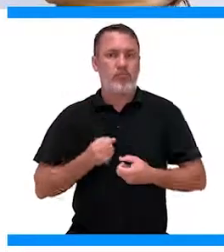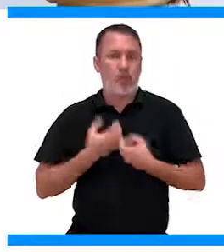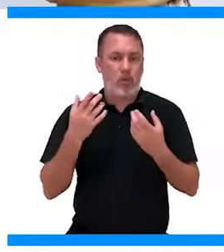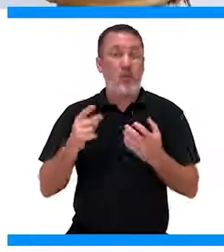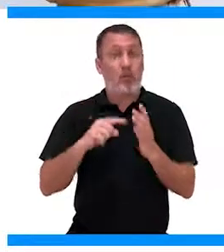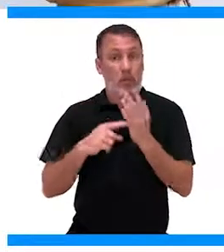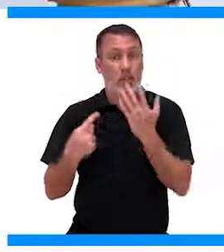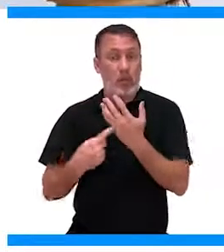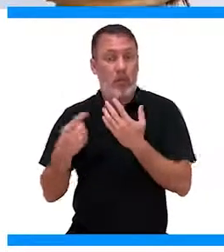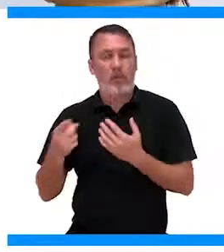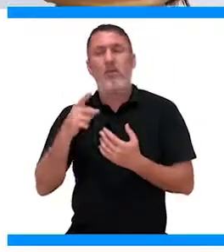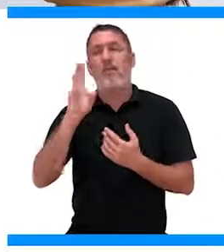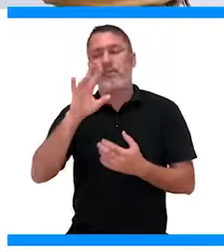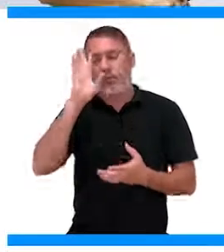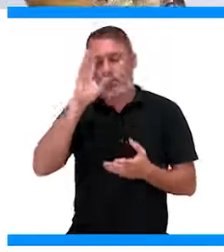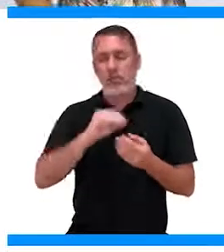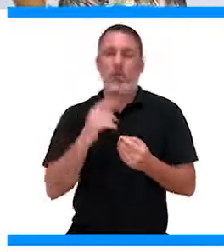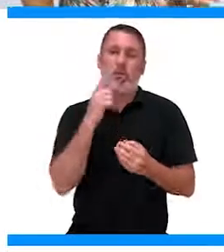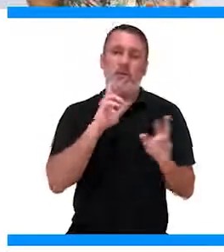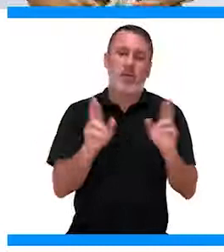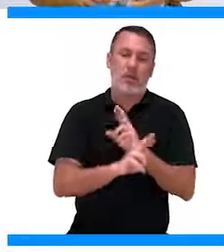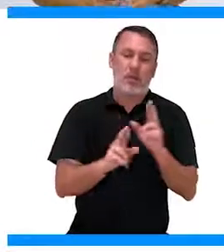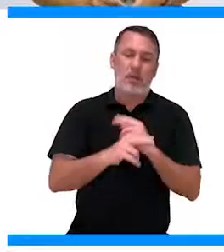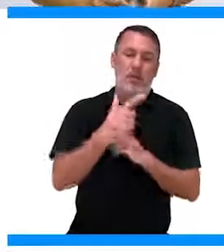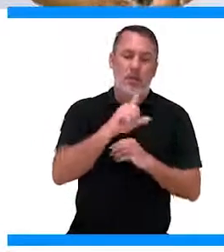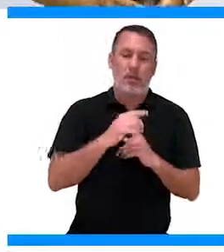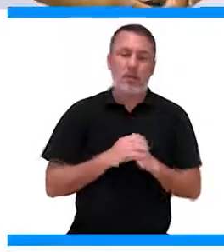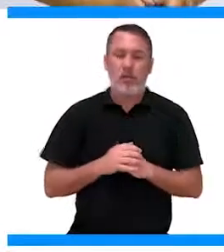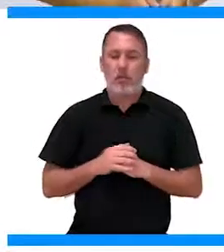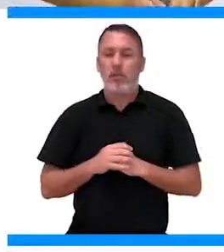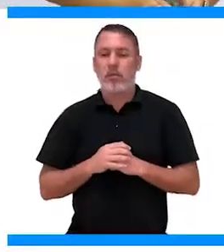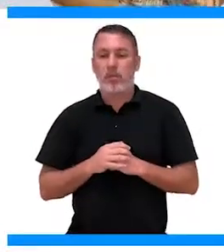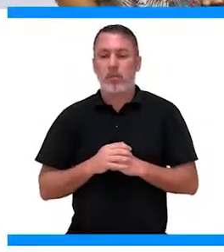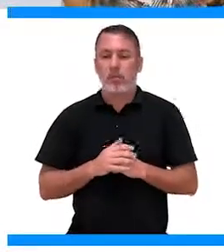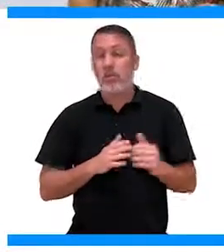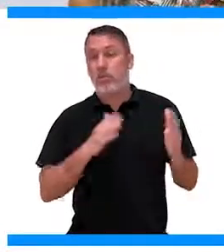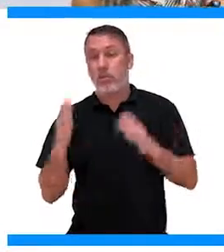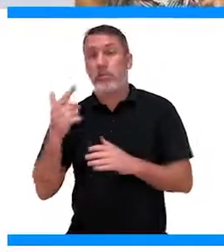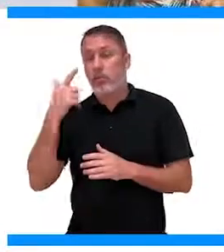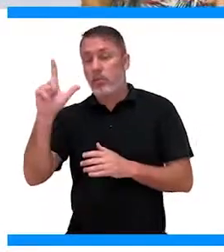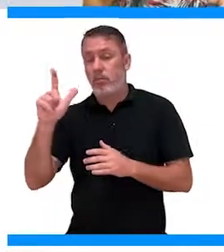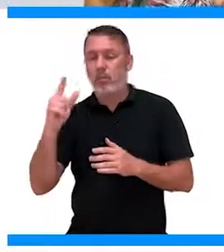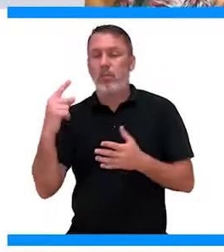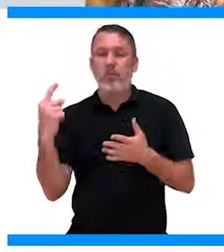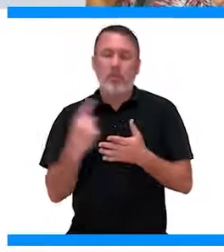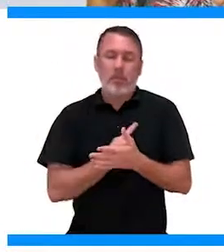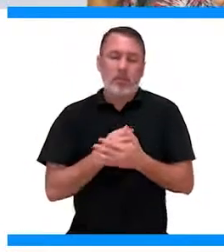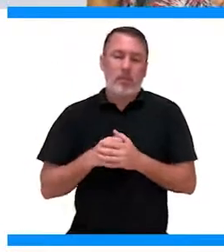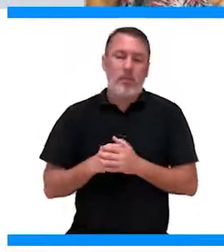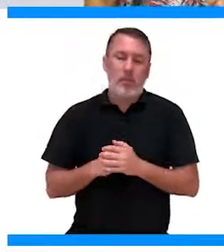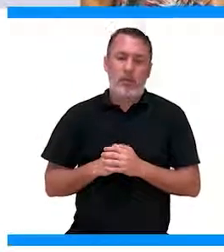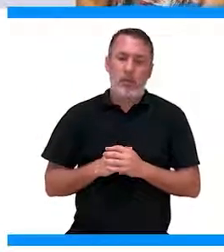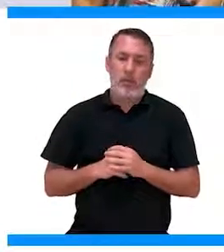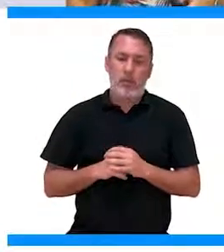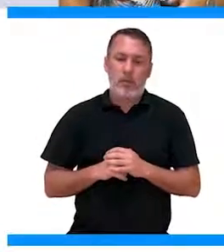Fogo. É uma metáfora e você vai conseguir relacionar outras. Vamos para a próxima.